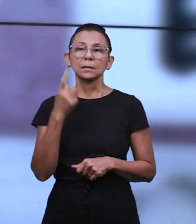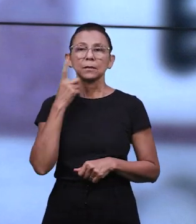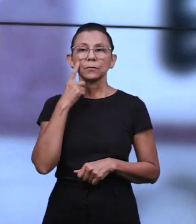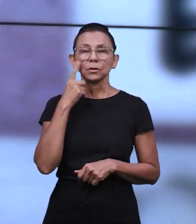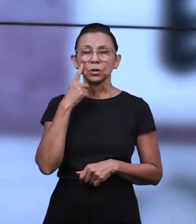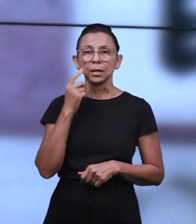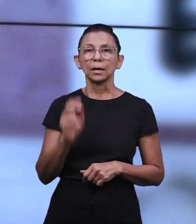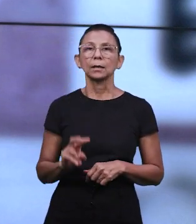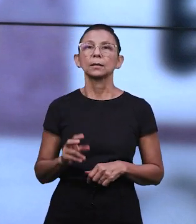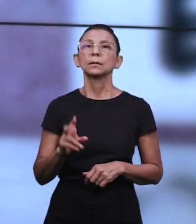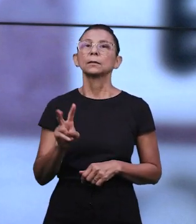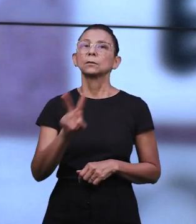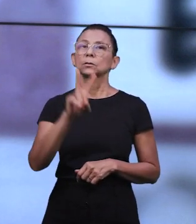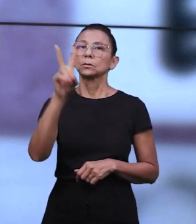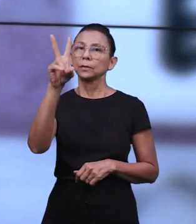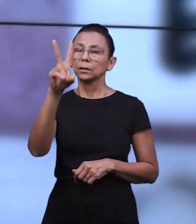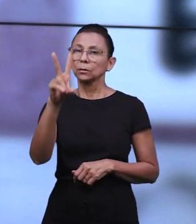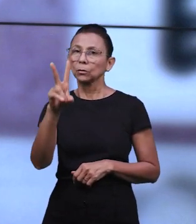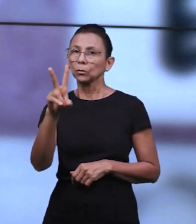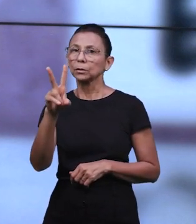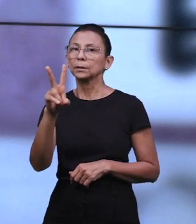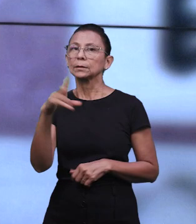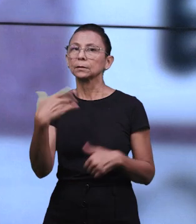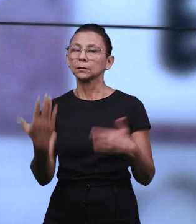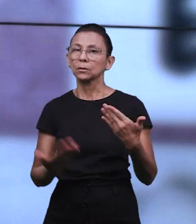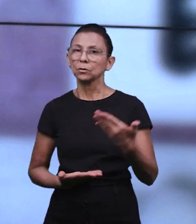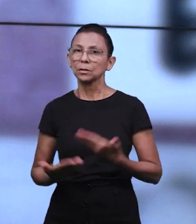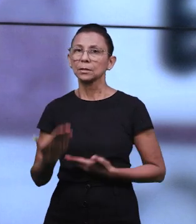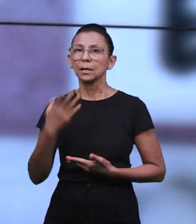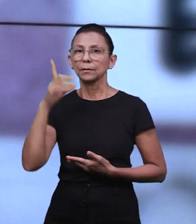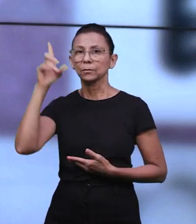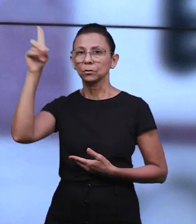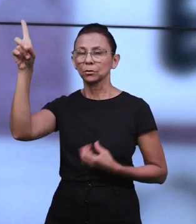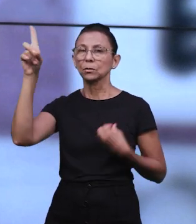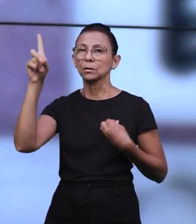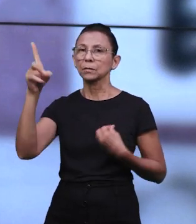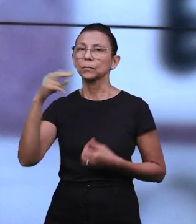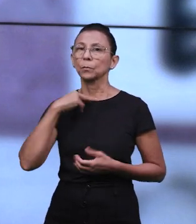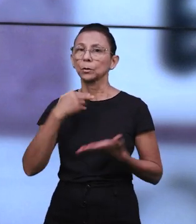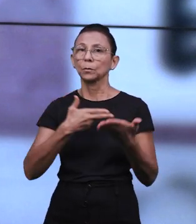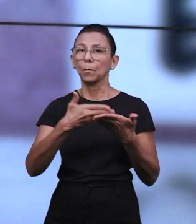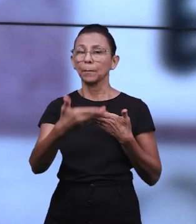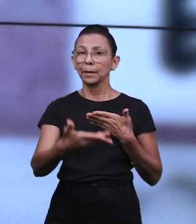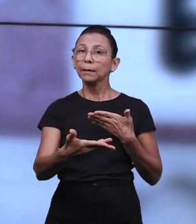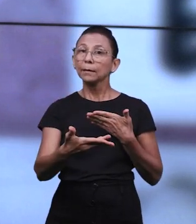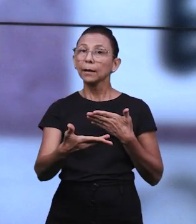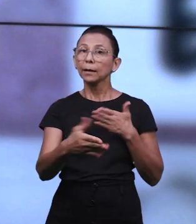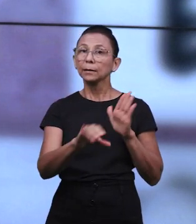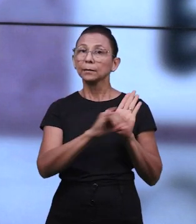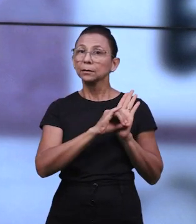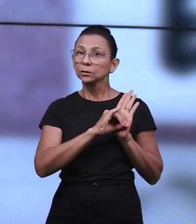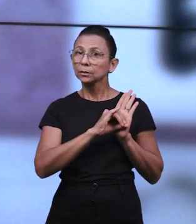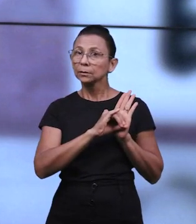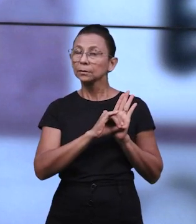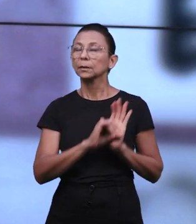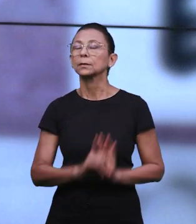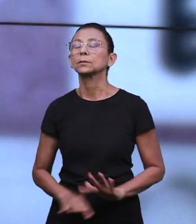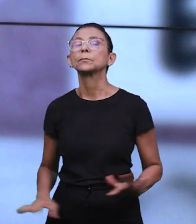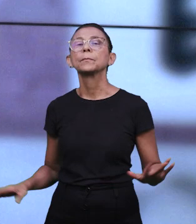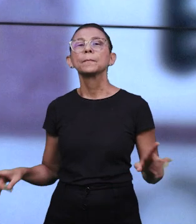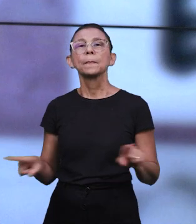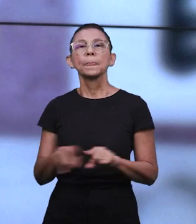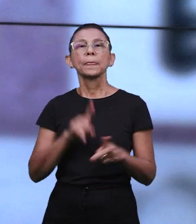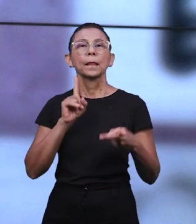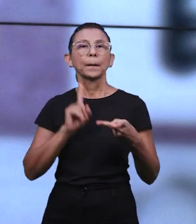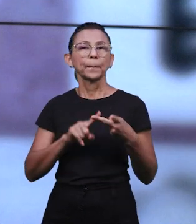valores cristãos e a nossa identidade como servos do Deus vivo. A segunda dica é conversar. O fato